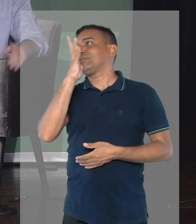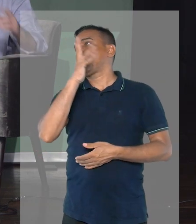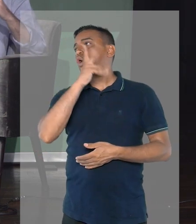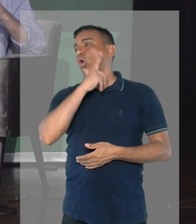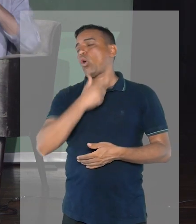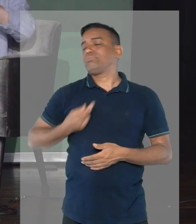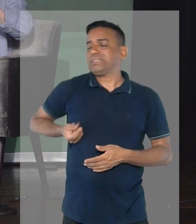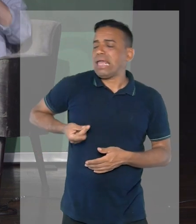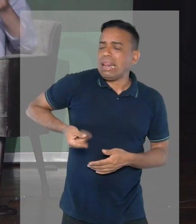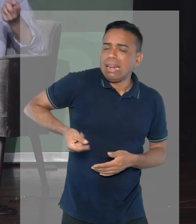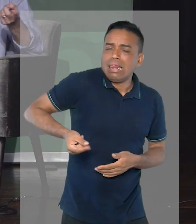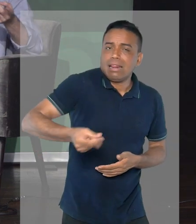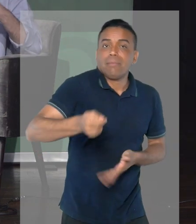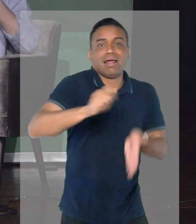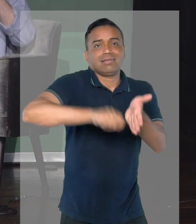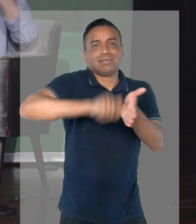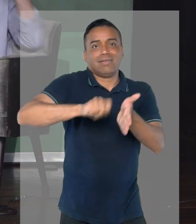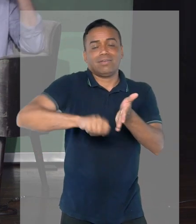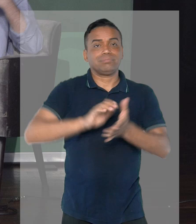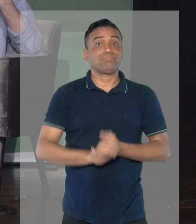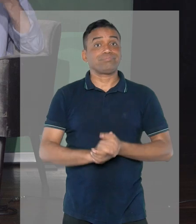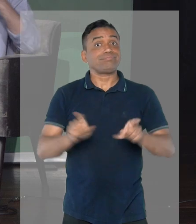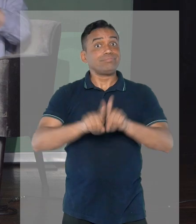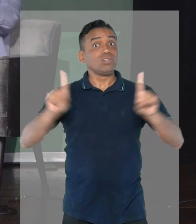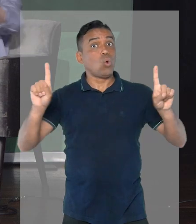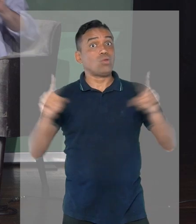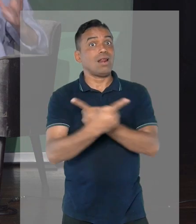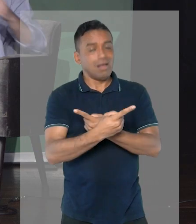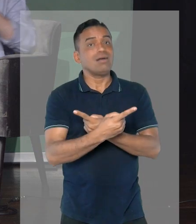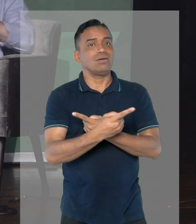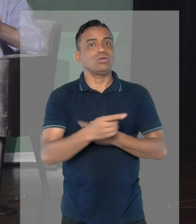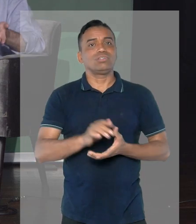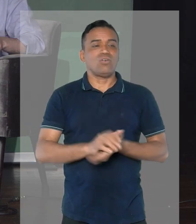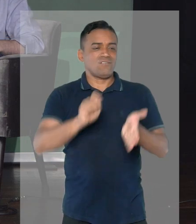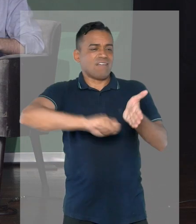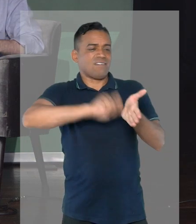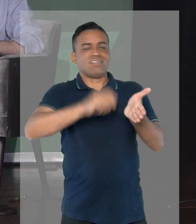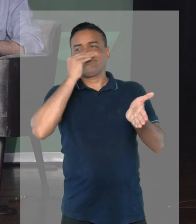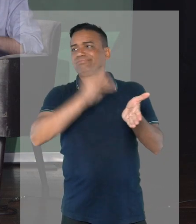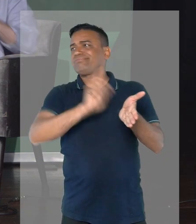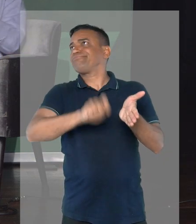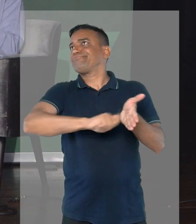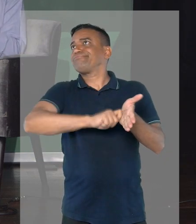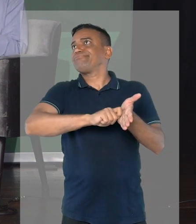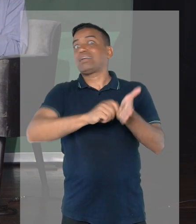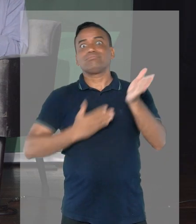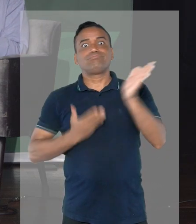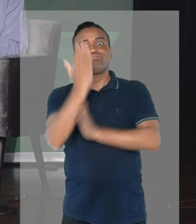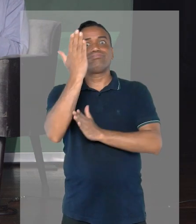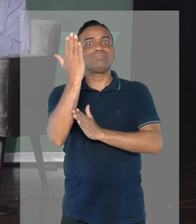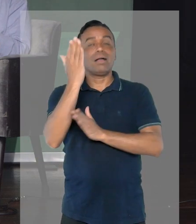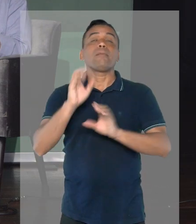coisa. E tem hora que é o contrário também, que parece que ele gastou uma vida, mas que ele fez de qualquer jeito, mas que deu certo também. Mas eu acho que a